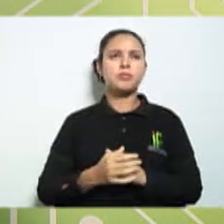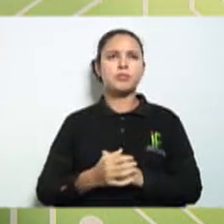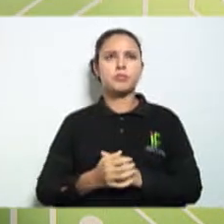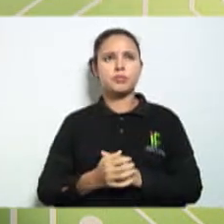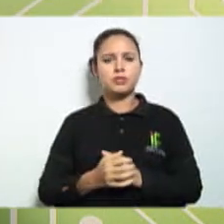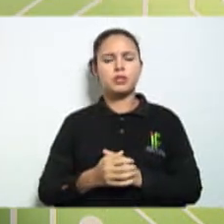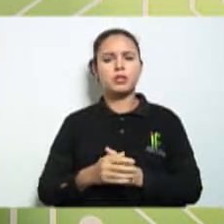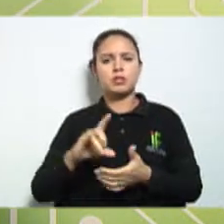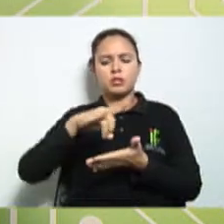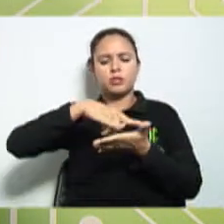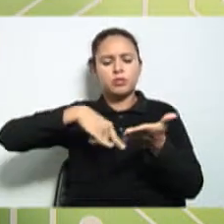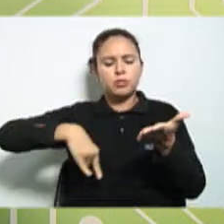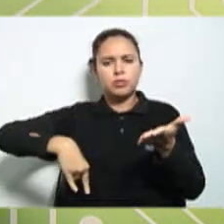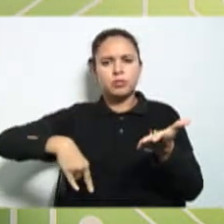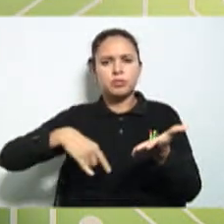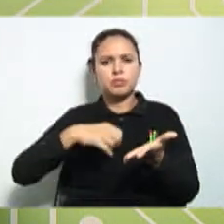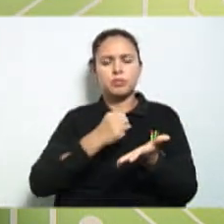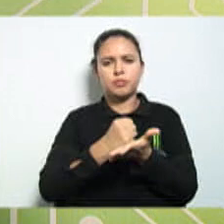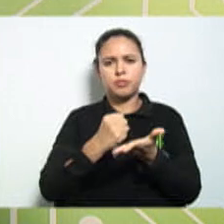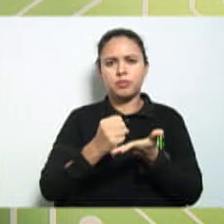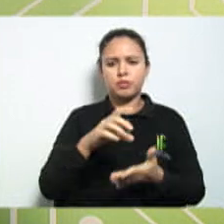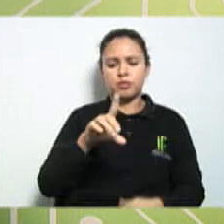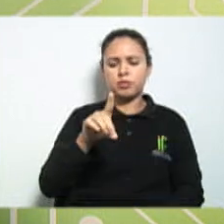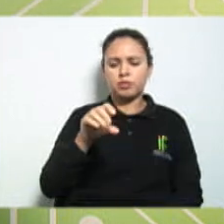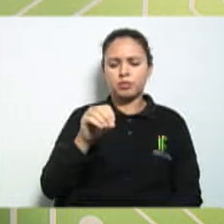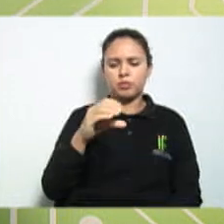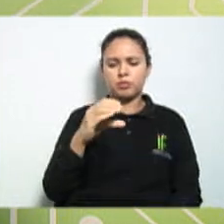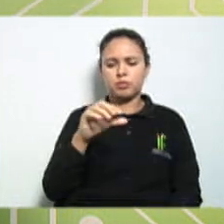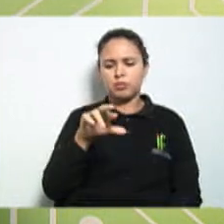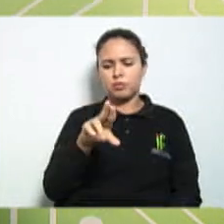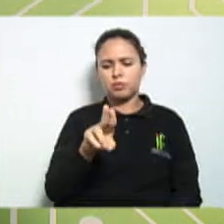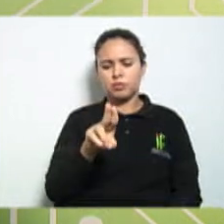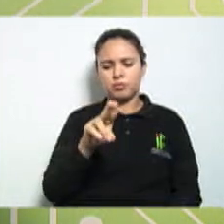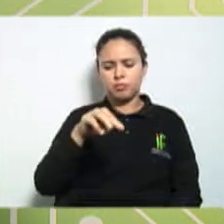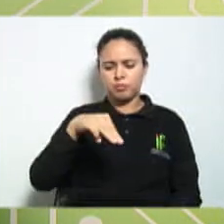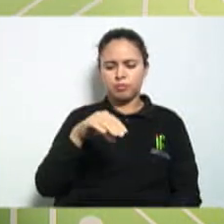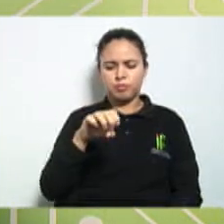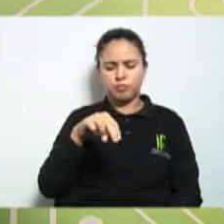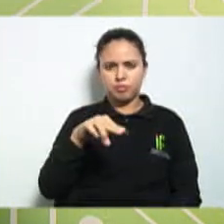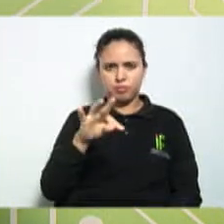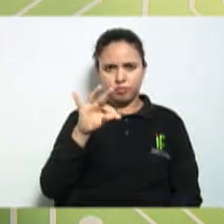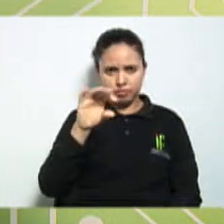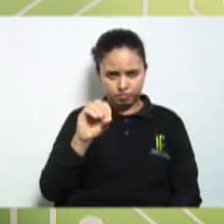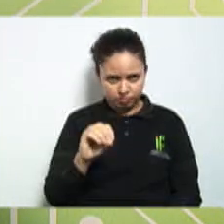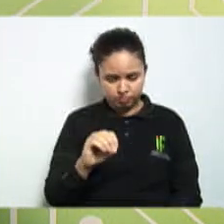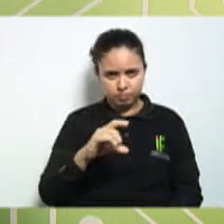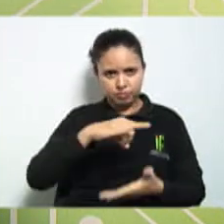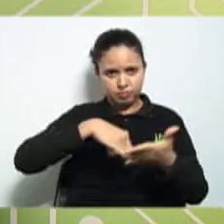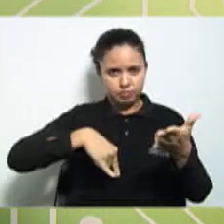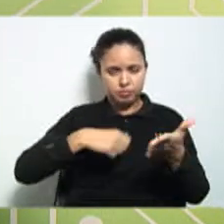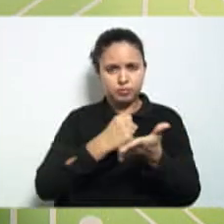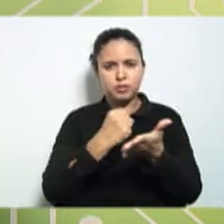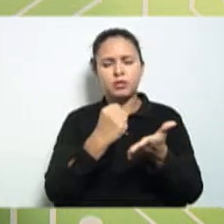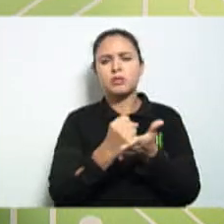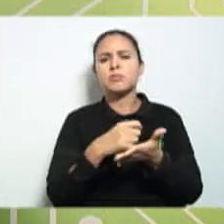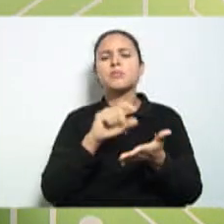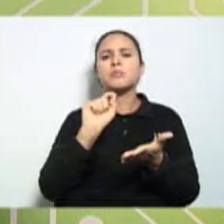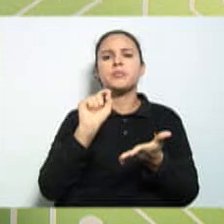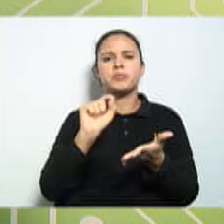Que documento é esse? Vamos lá. A sua cooperativa ela tem funcionários. Qual é o documento